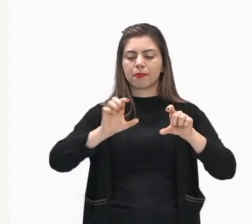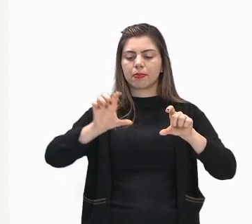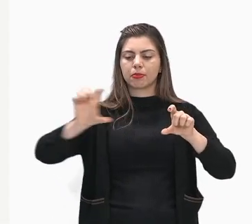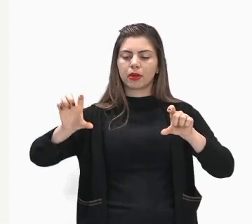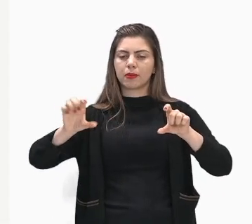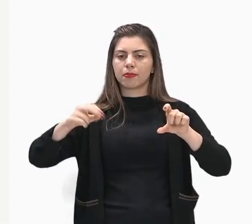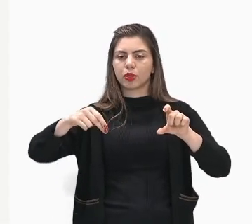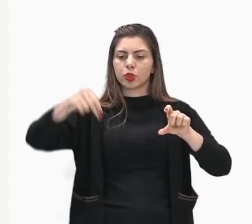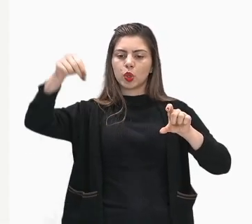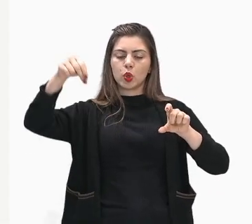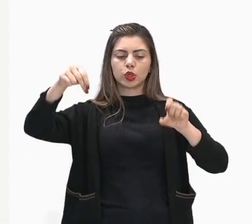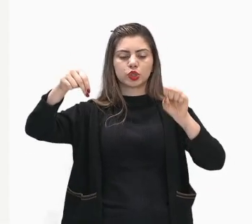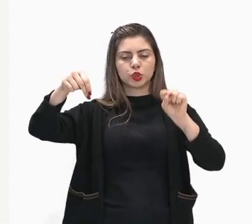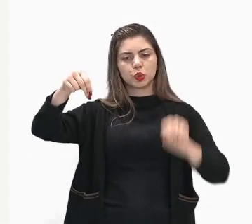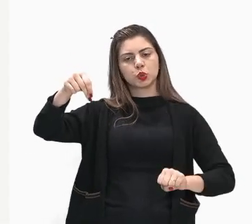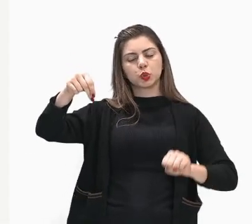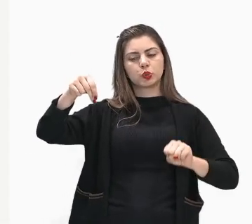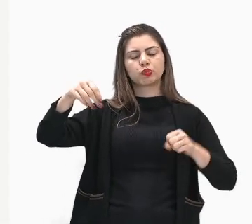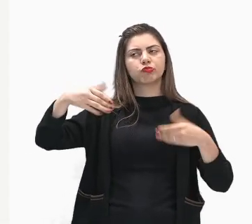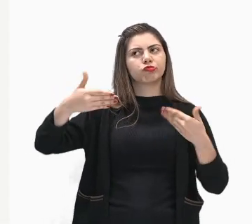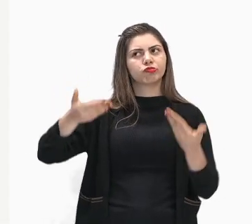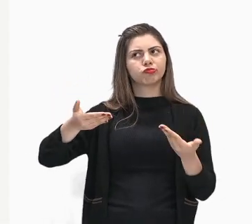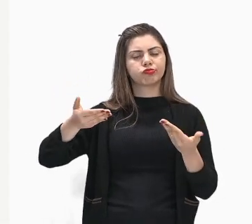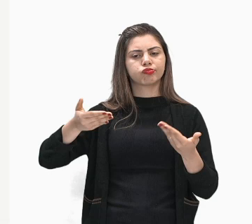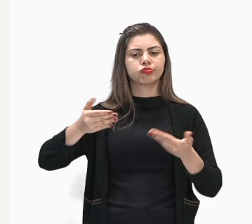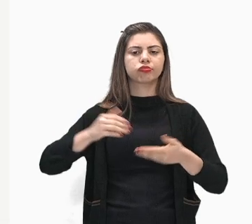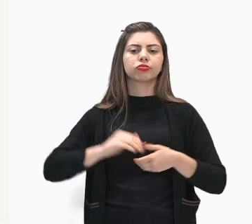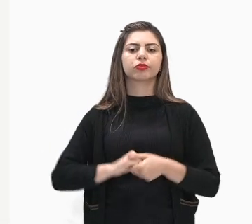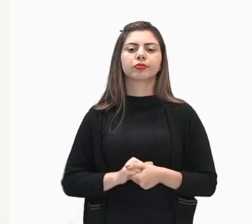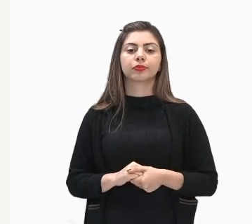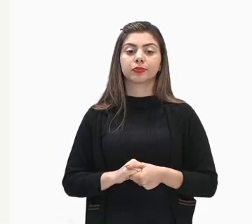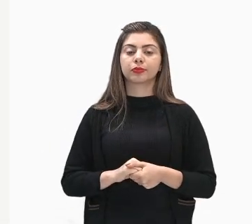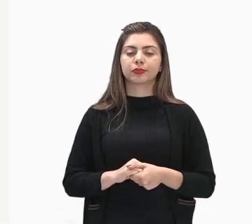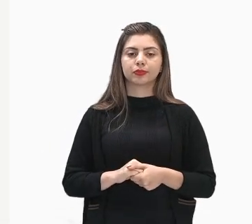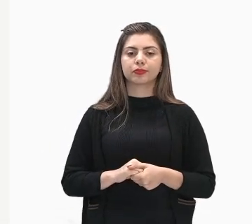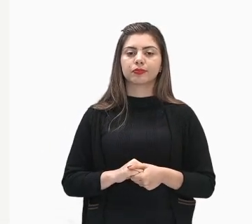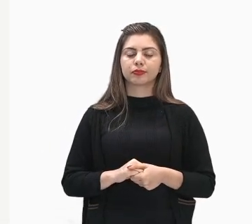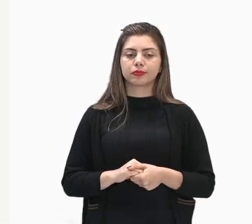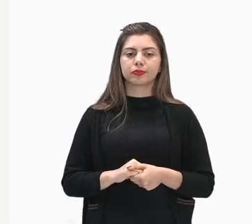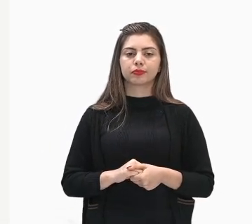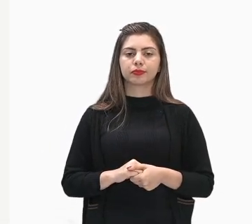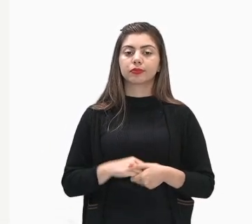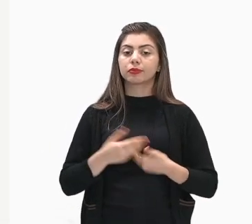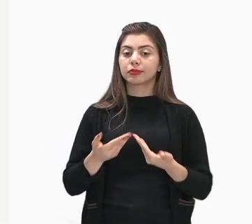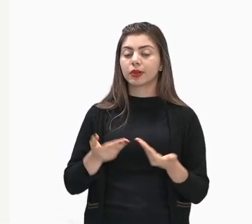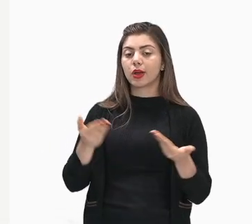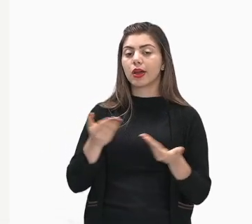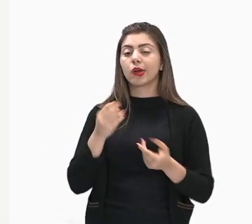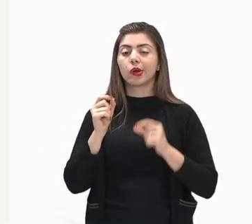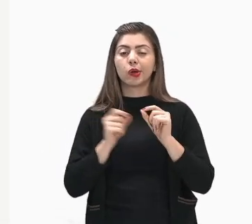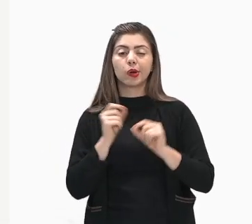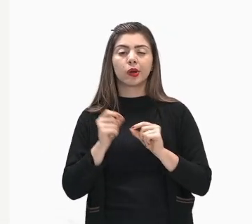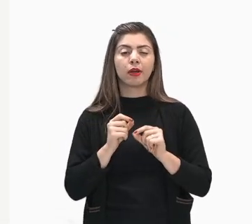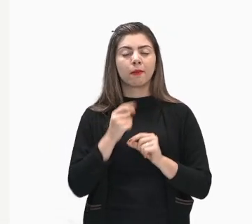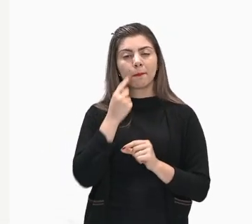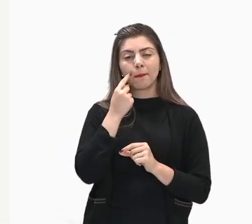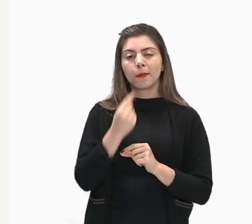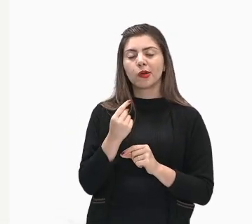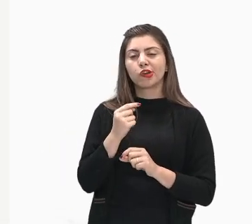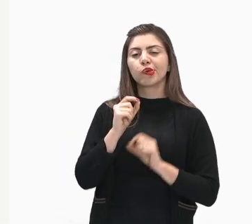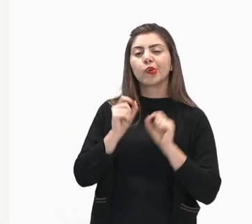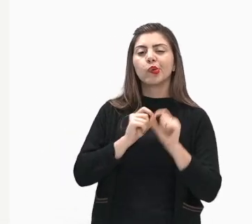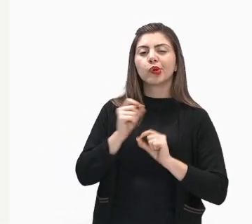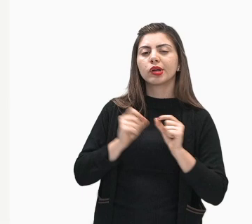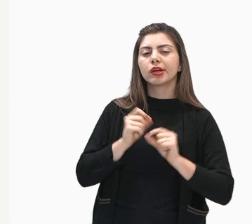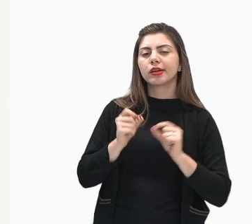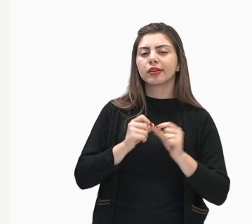norte, metade é polo sul. Bem, pessoal, vamos agora estudar quais são as propriedades do